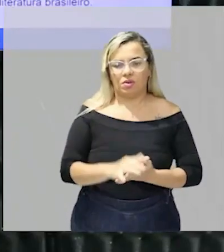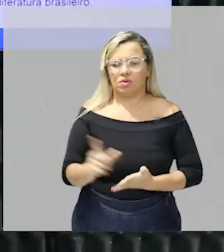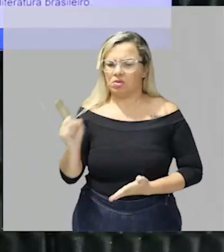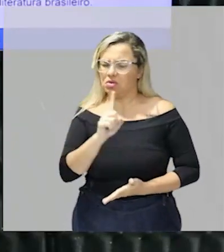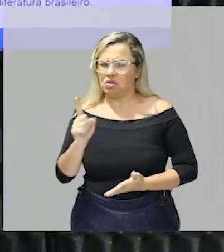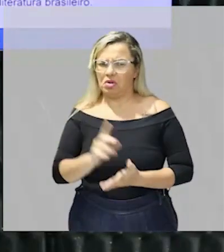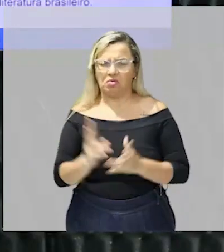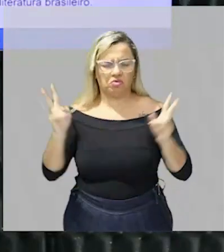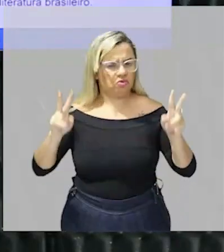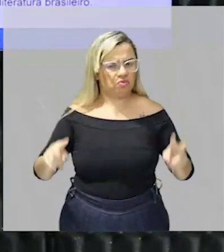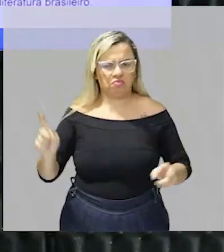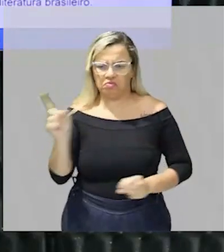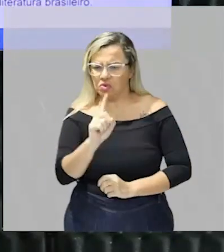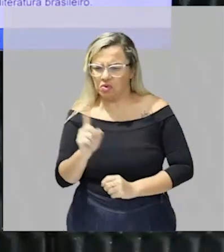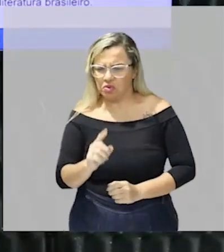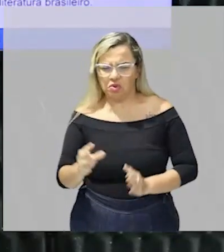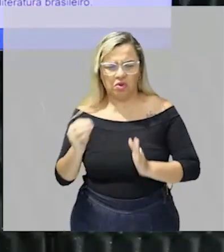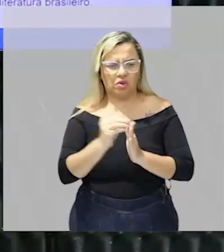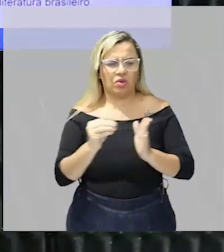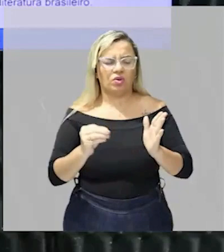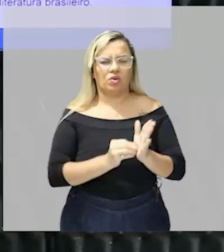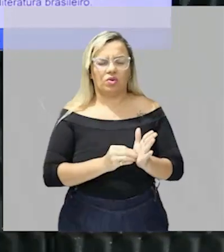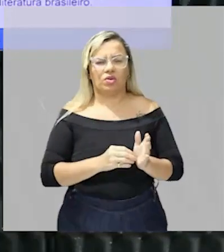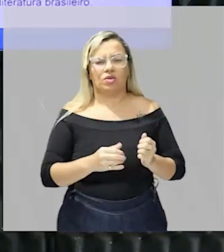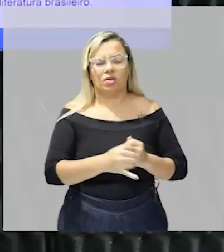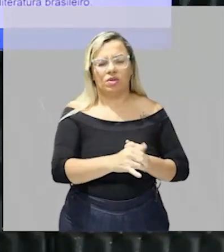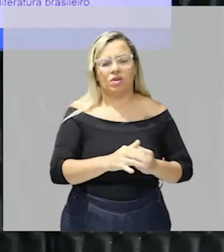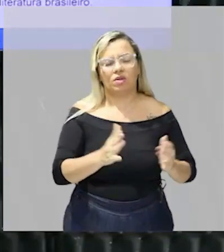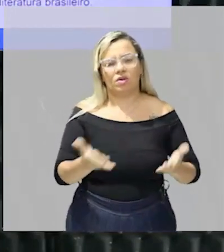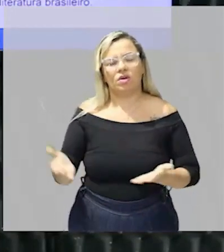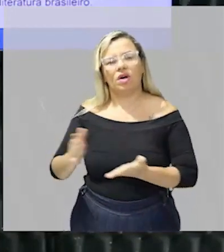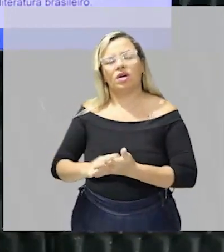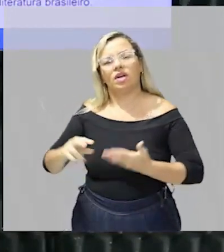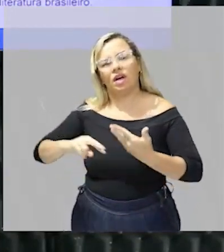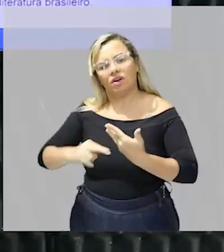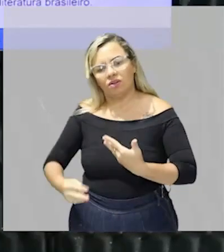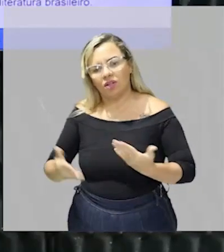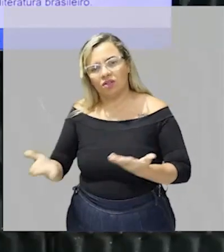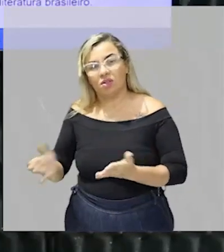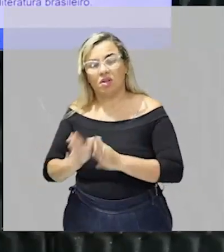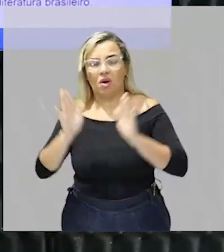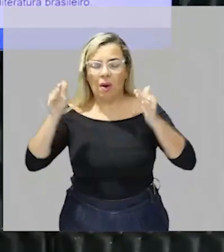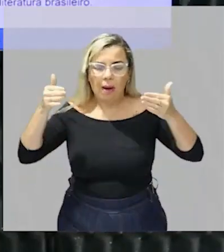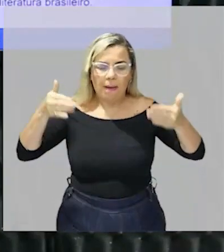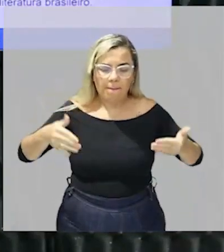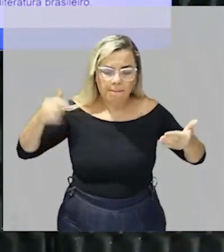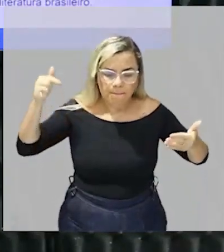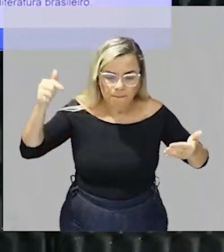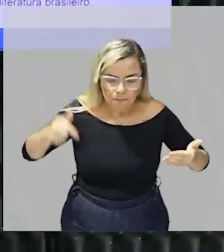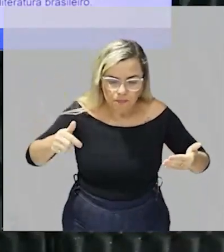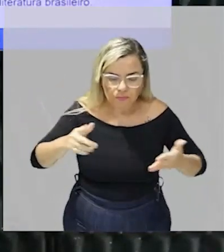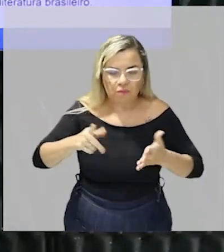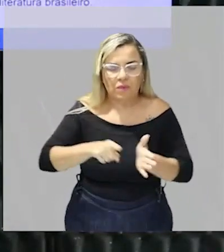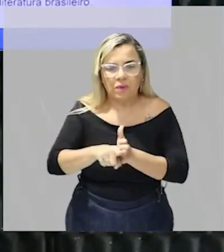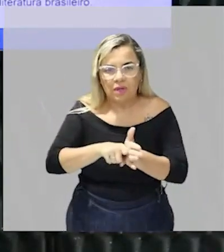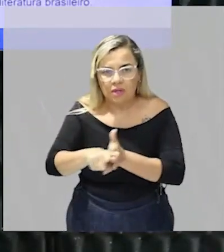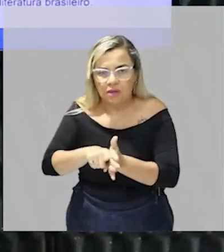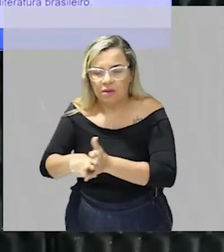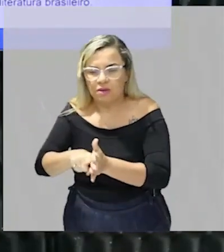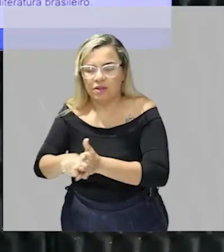dessas crônicas. Acaba não desvalorizando. Então, observe que ele está falando da necessidade de se buscar até outros